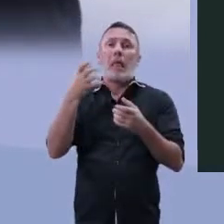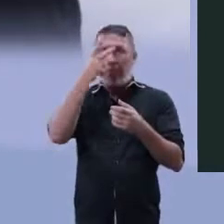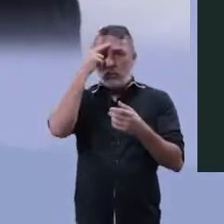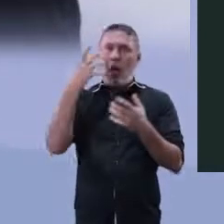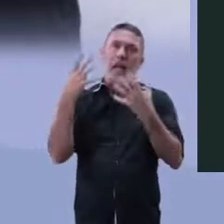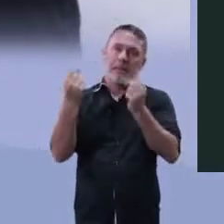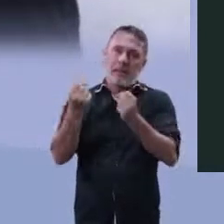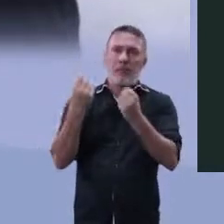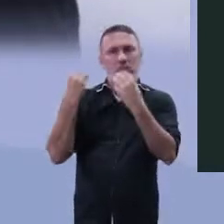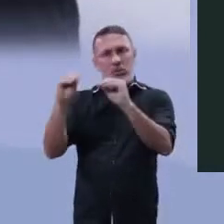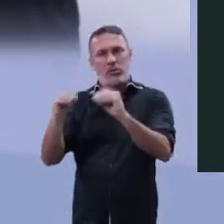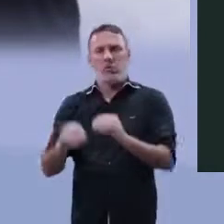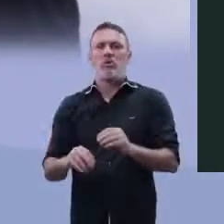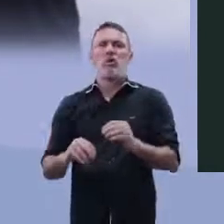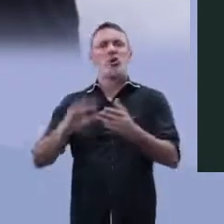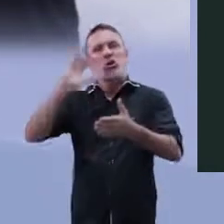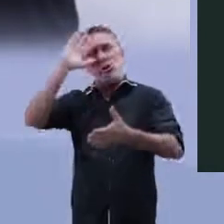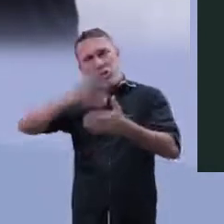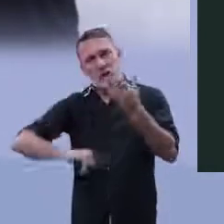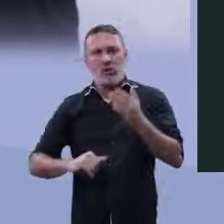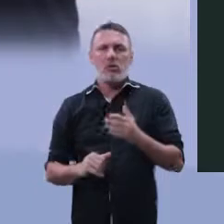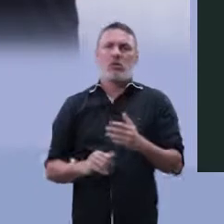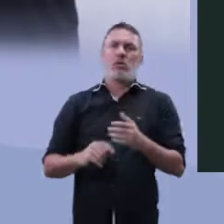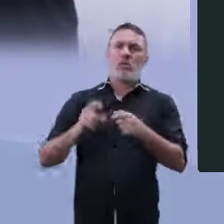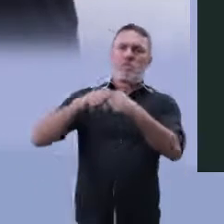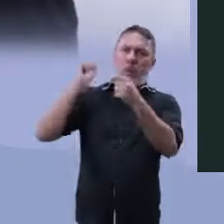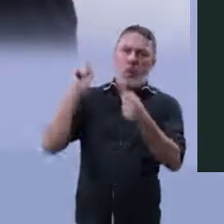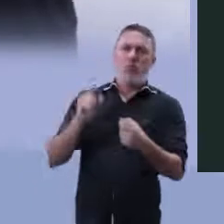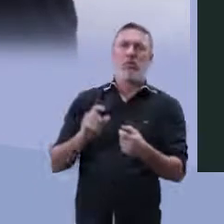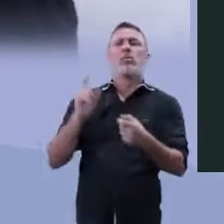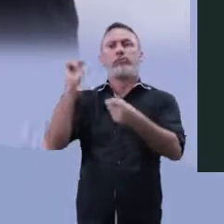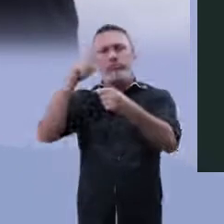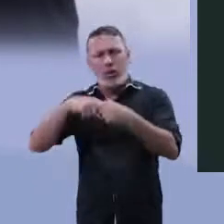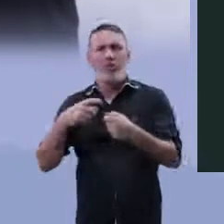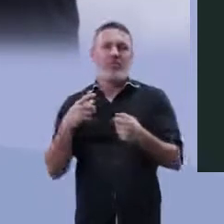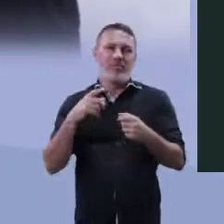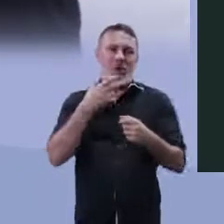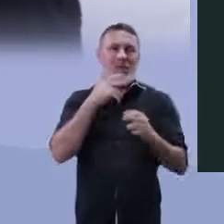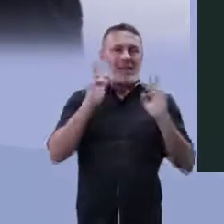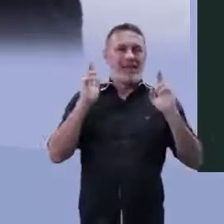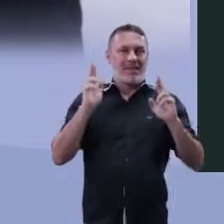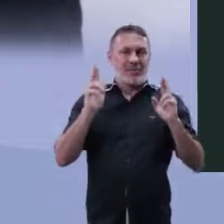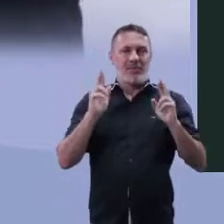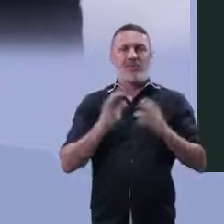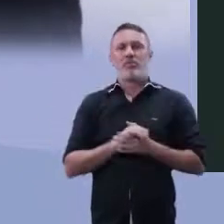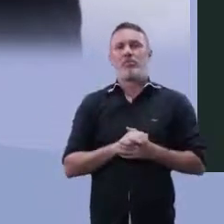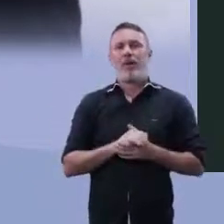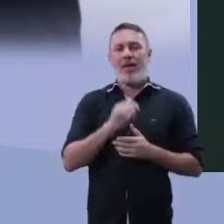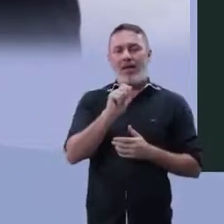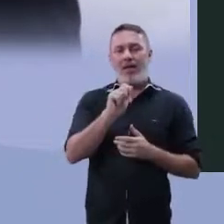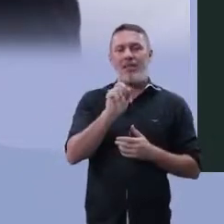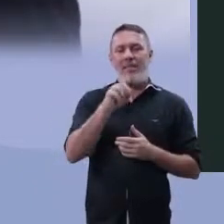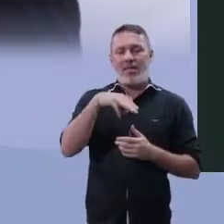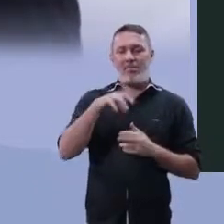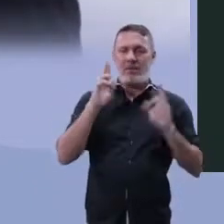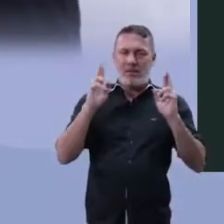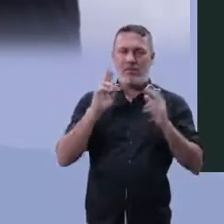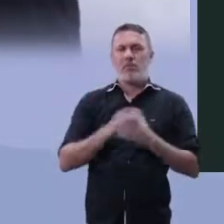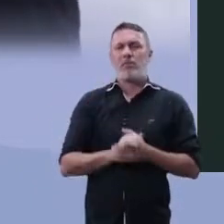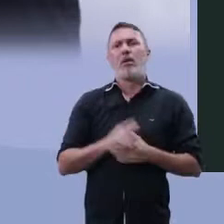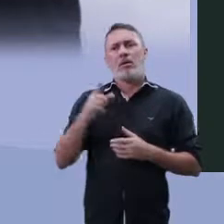Porque na verdade ele é o proprietário, porque ele inclui ou ele exclui quem ele bem entender daquela página,